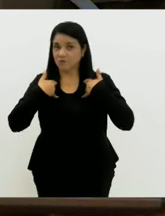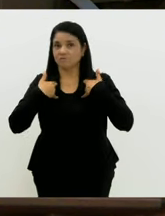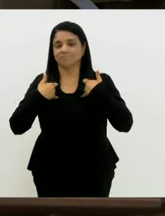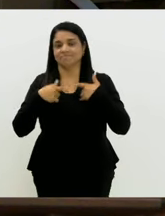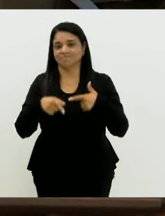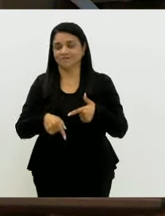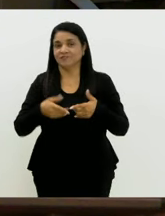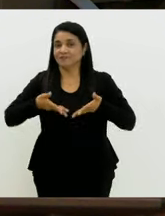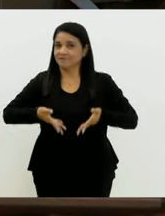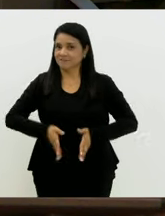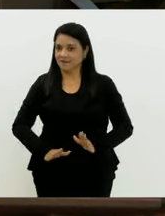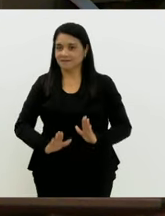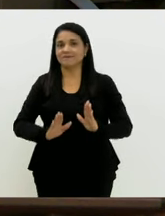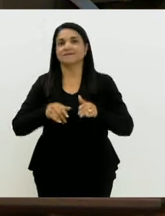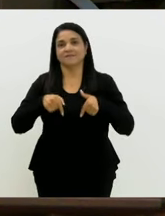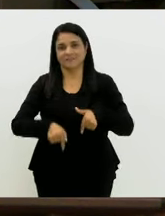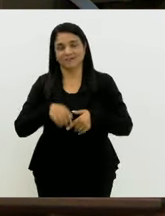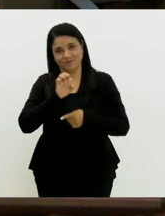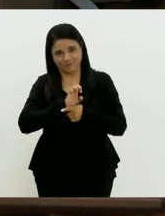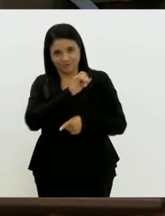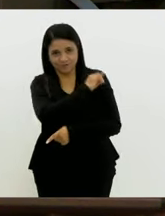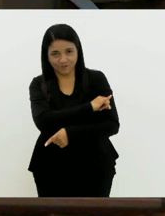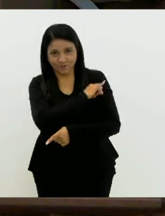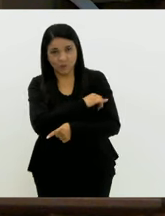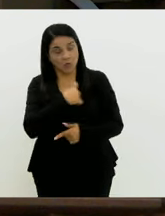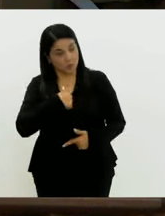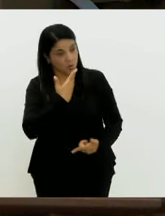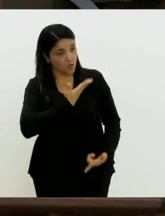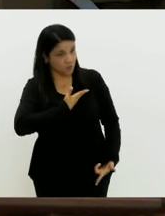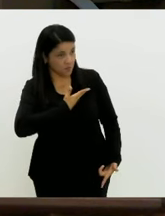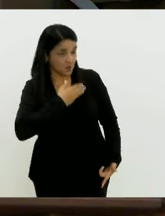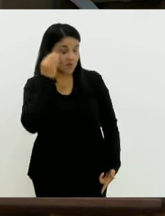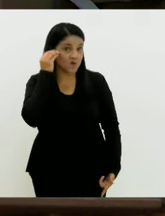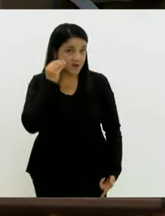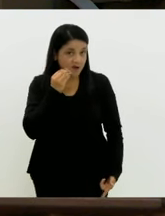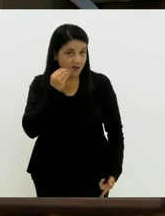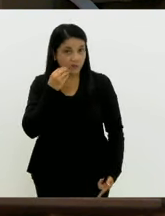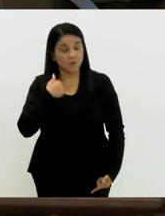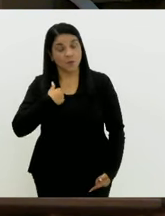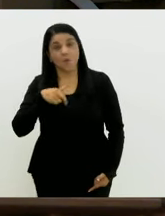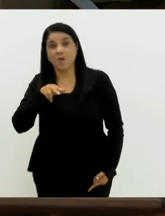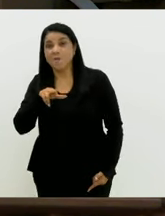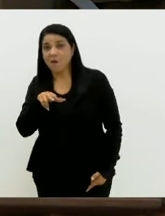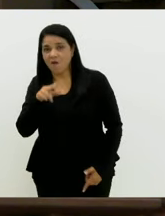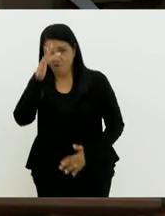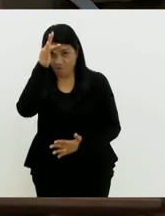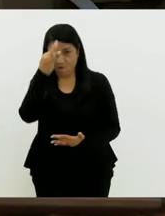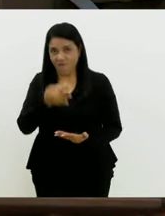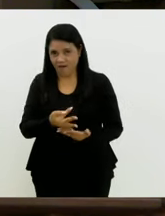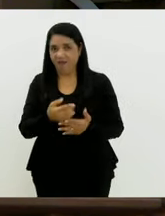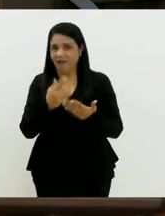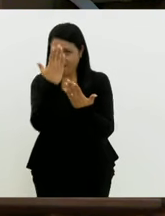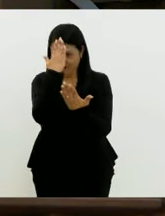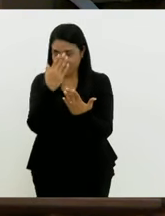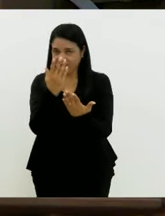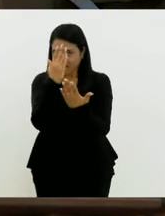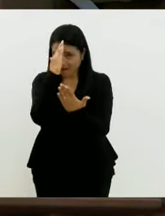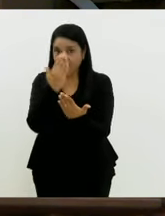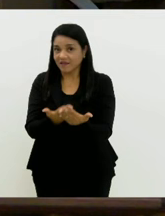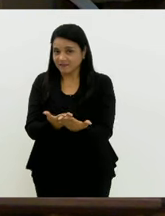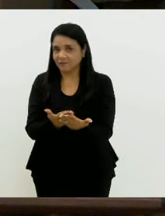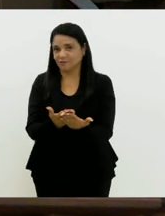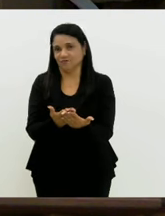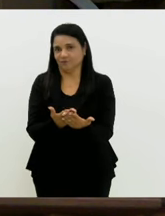E aqui, independente se hoje é Cláudio, porque é meu amigo, é meu irmão de fé, mas seja o governador que vier lá na